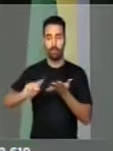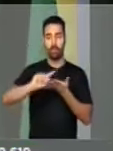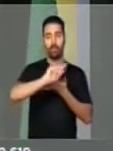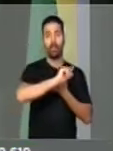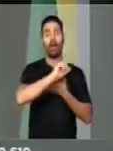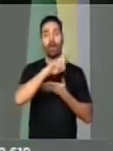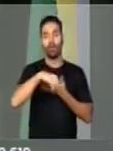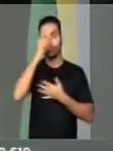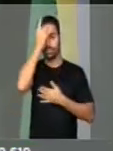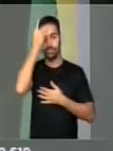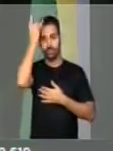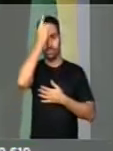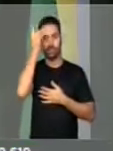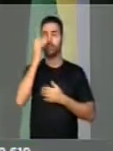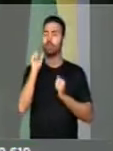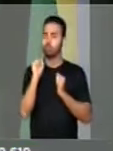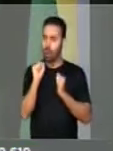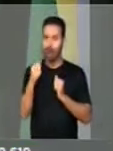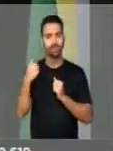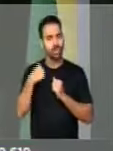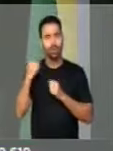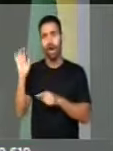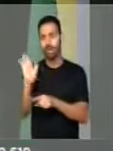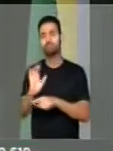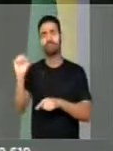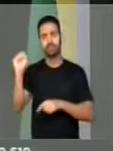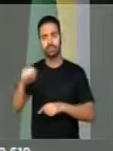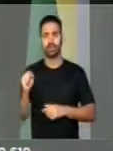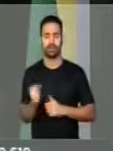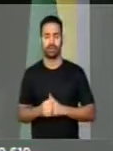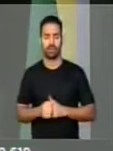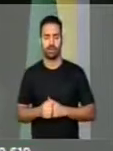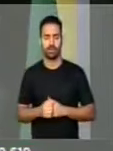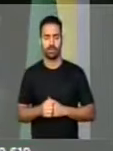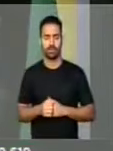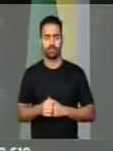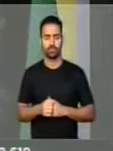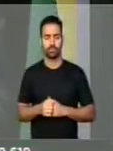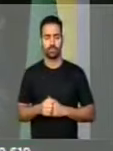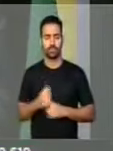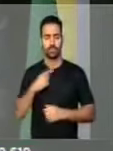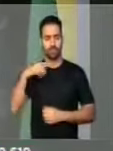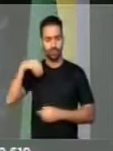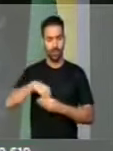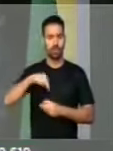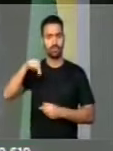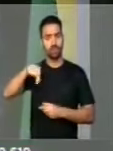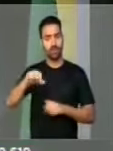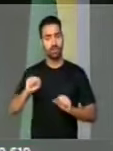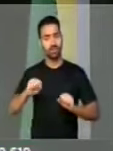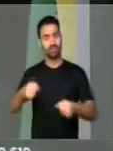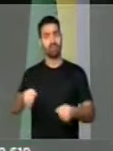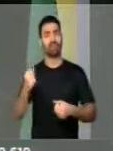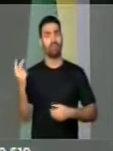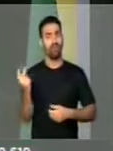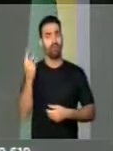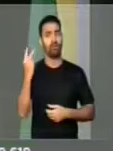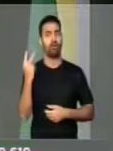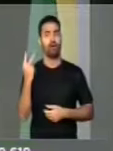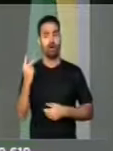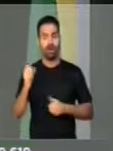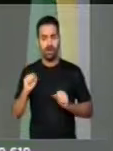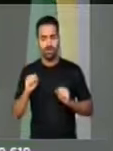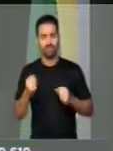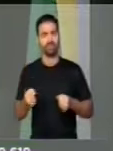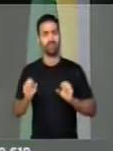vidas. Contem com esse parlamentar, a cada dia dentro desse parlamento, para defender os valores, para defender